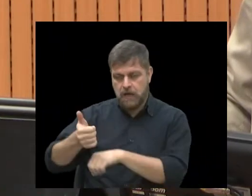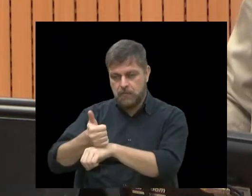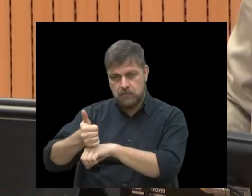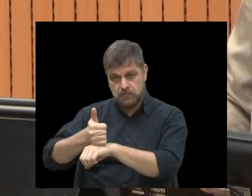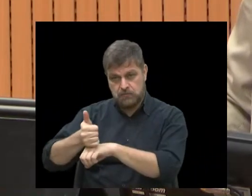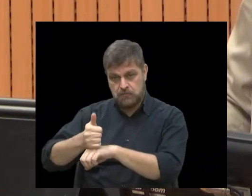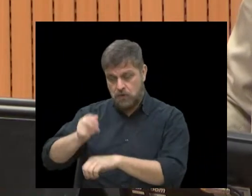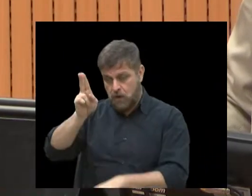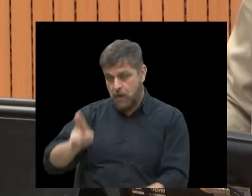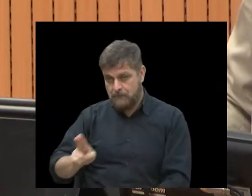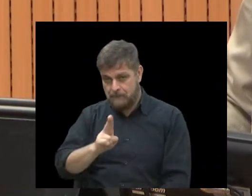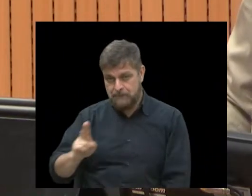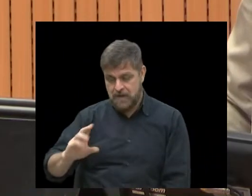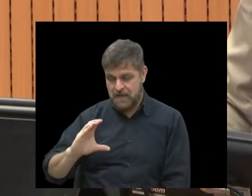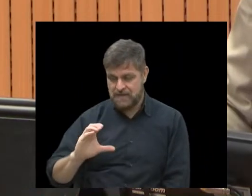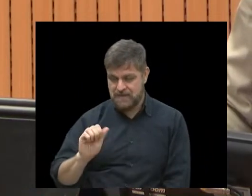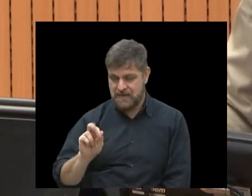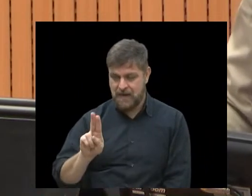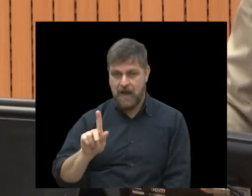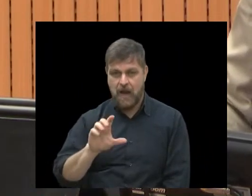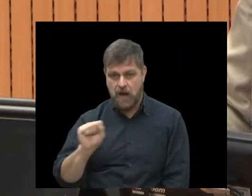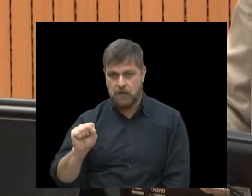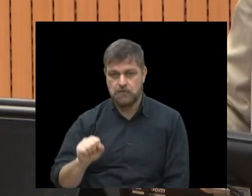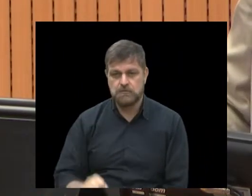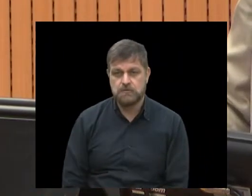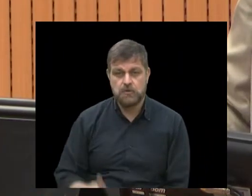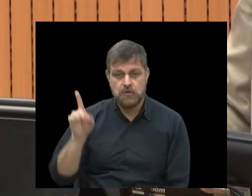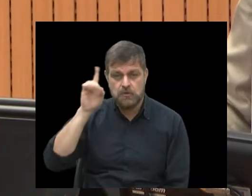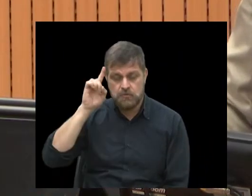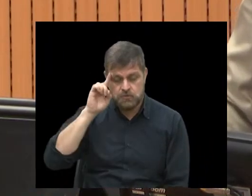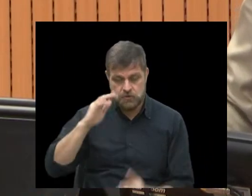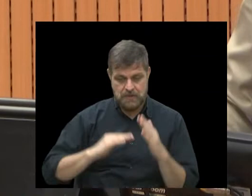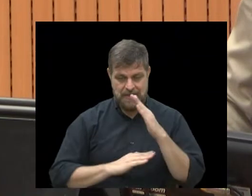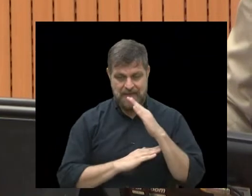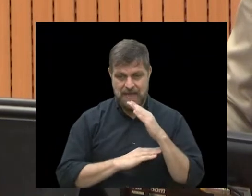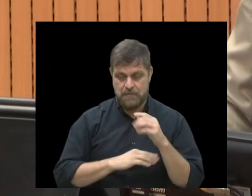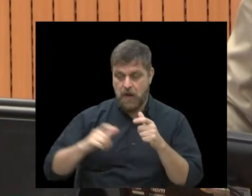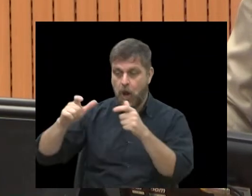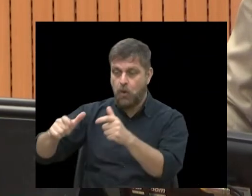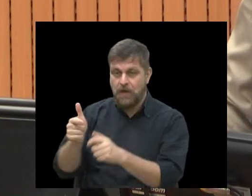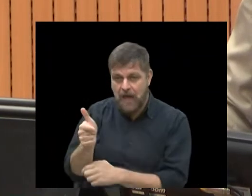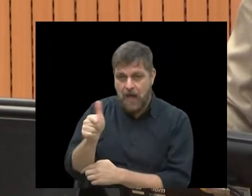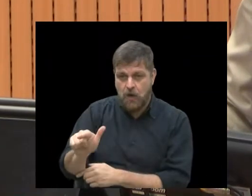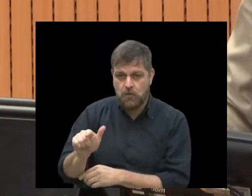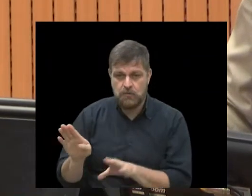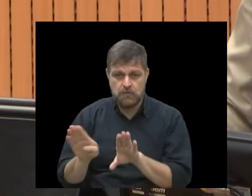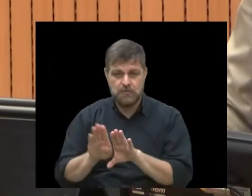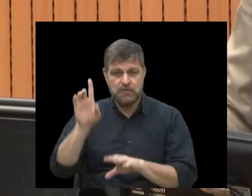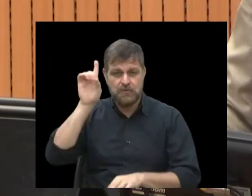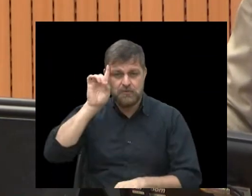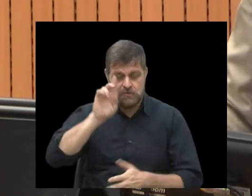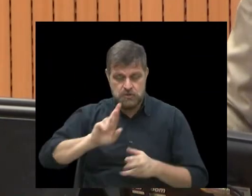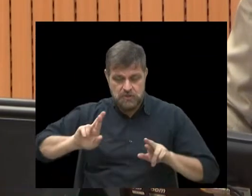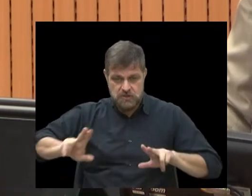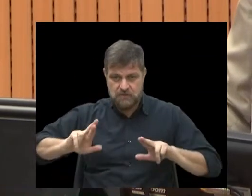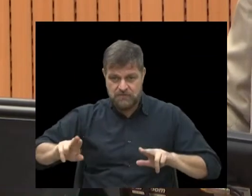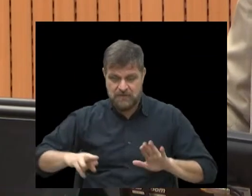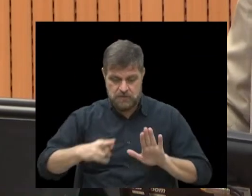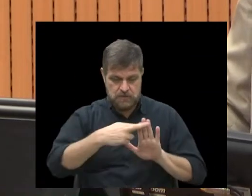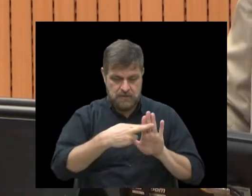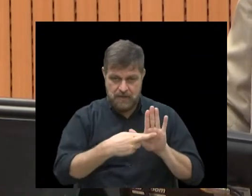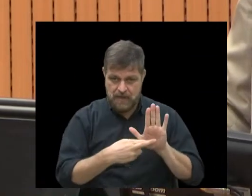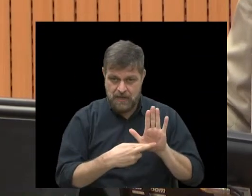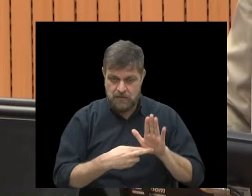padre Carlos Alberto Rodrigues, fora das dependências da Câmara Municipal e em data diversa da prevista na resolução